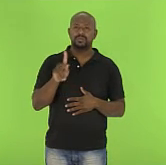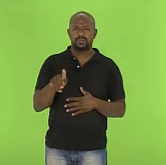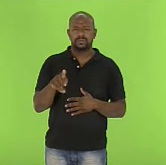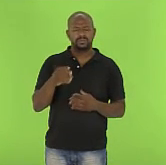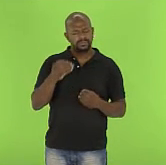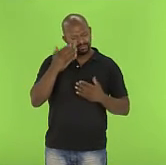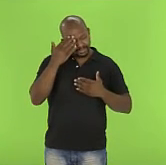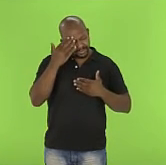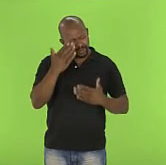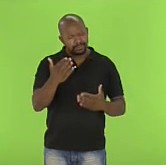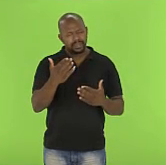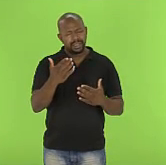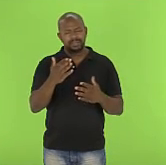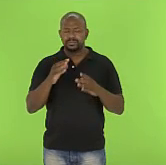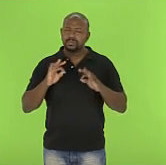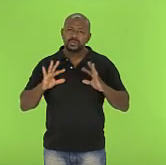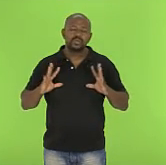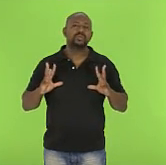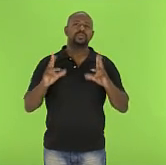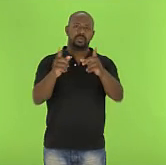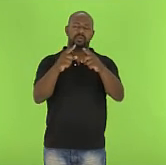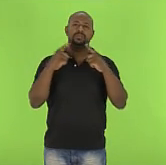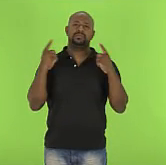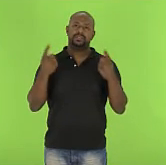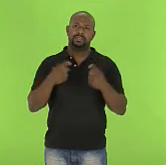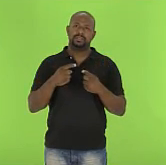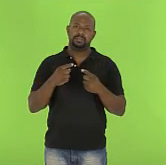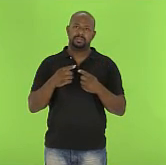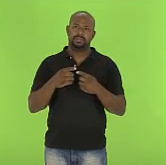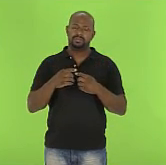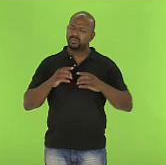Professores, muito obrigado. Todos vocês.